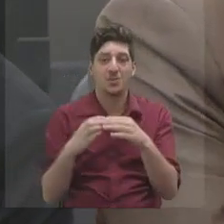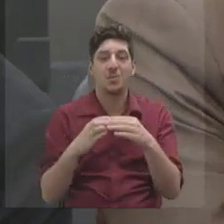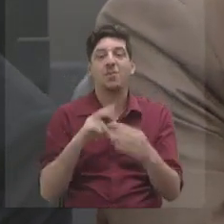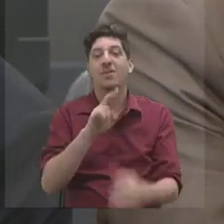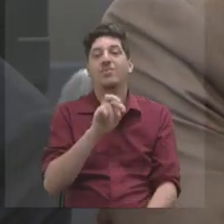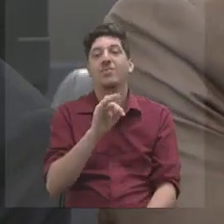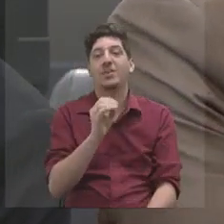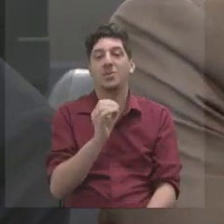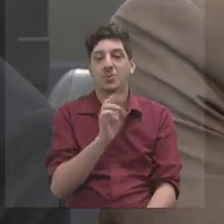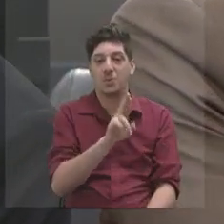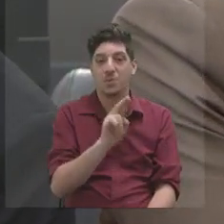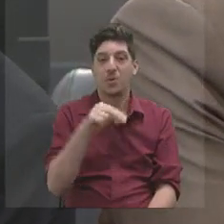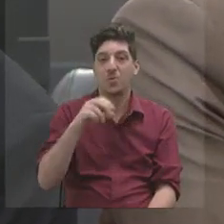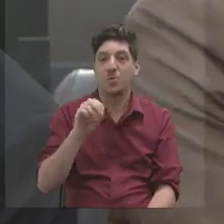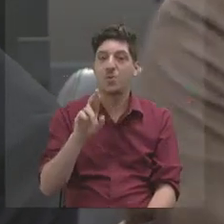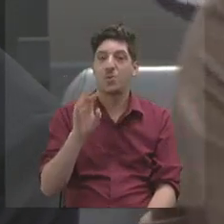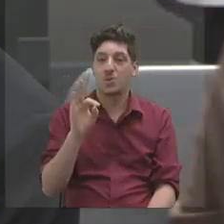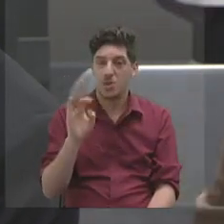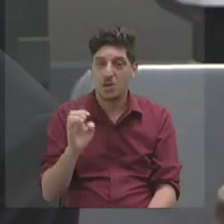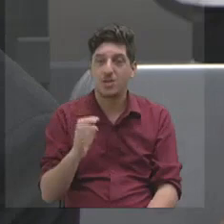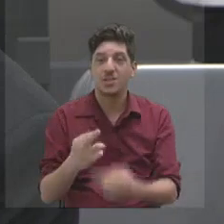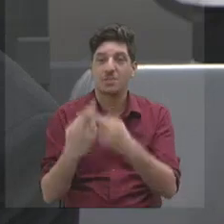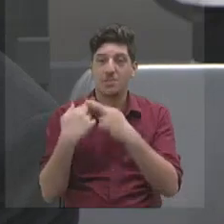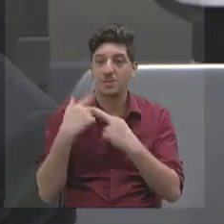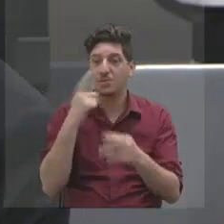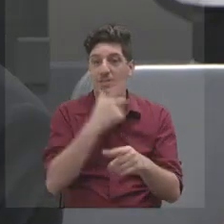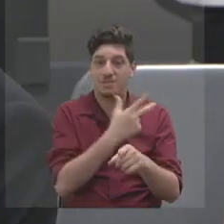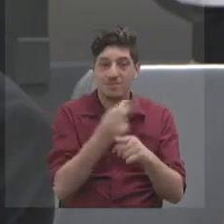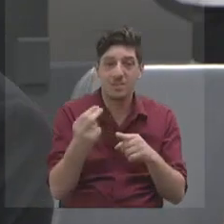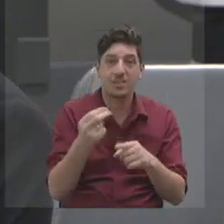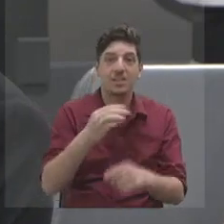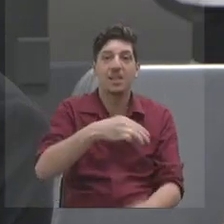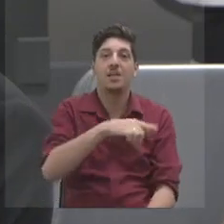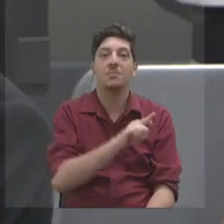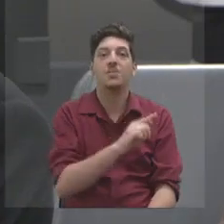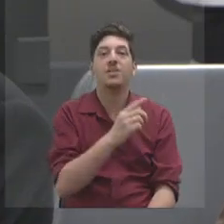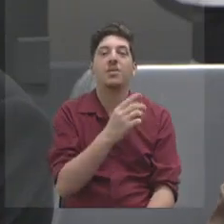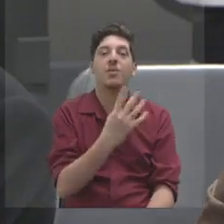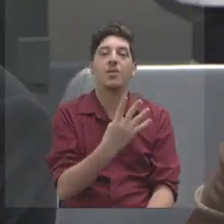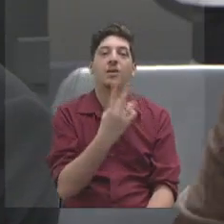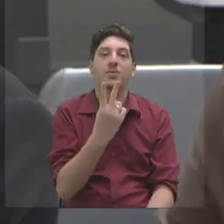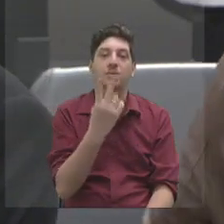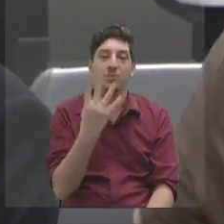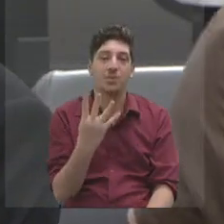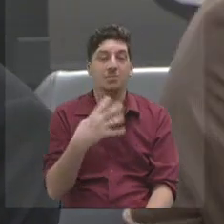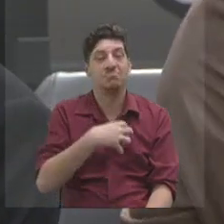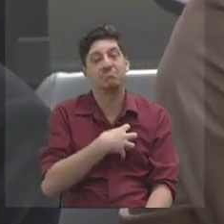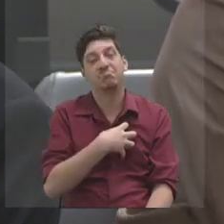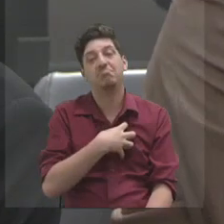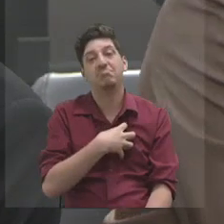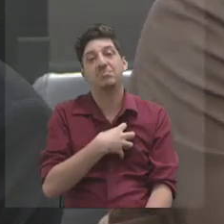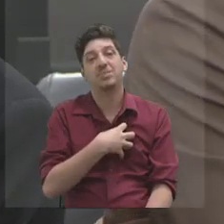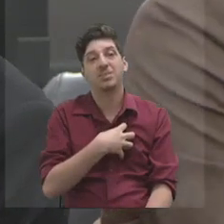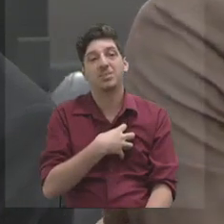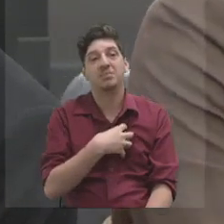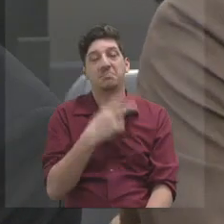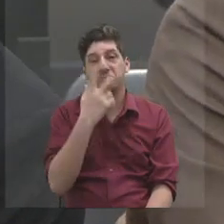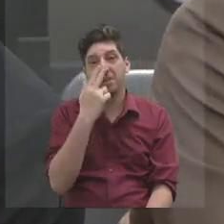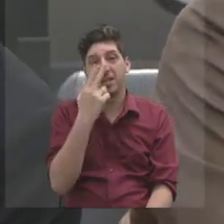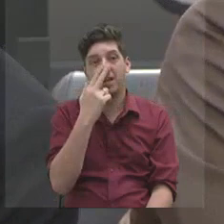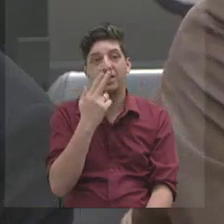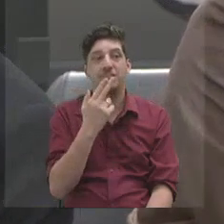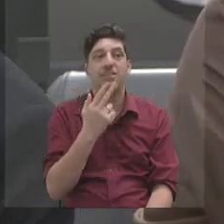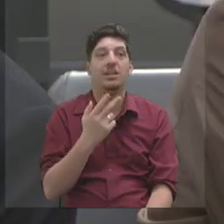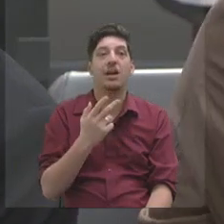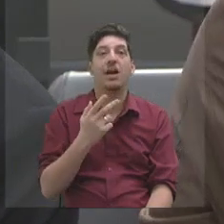responsável por vencer a concessão da MG 424 eu senti que eles foram no mínimo omissos